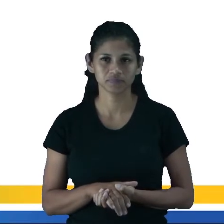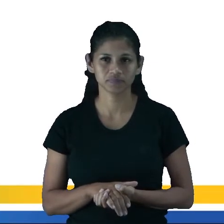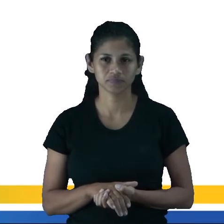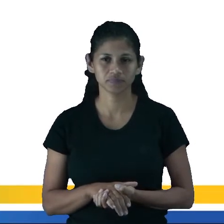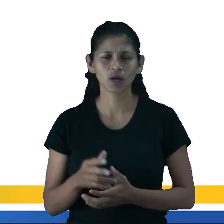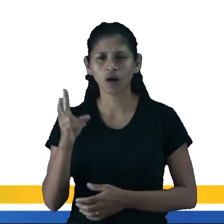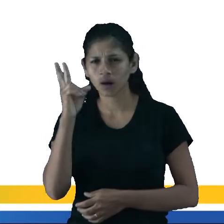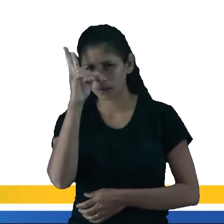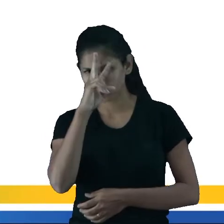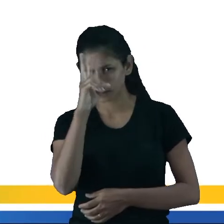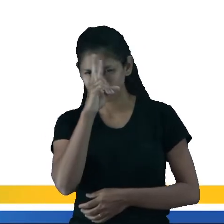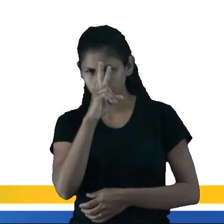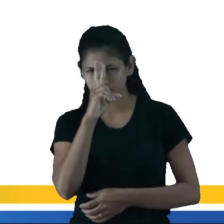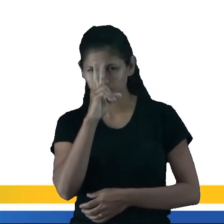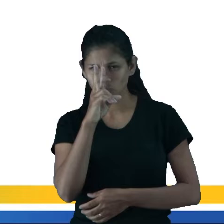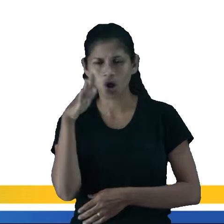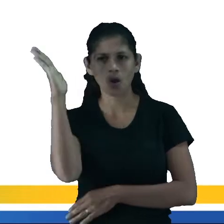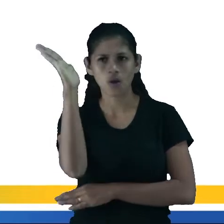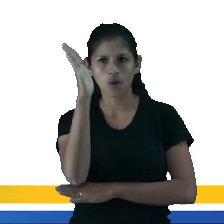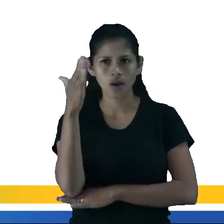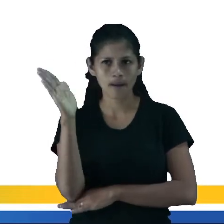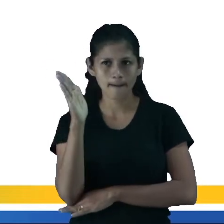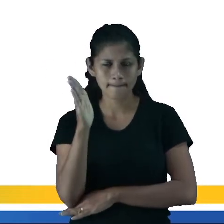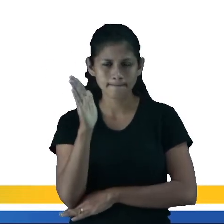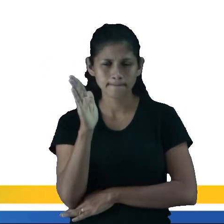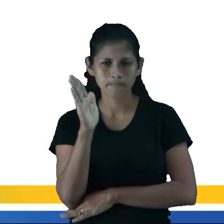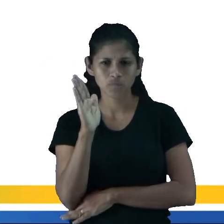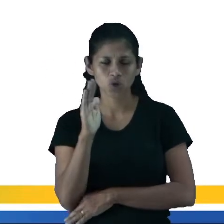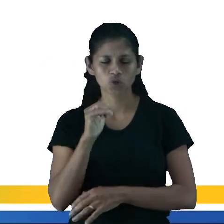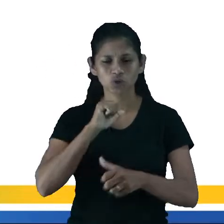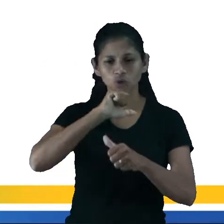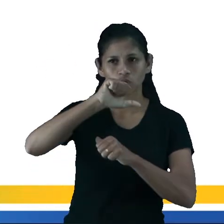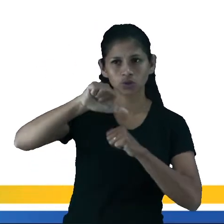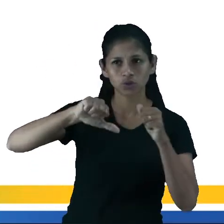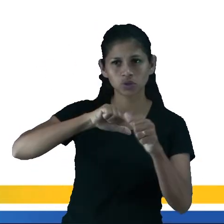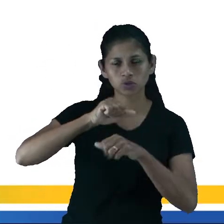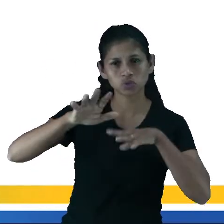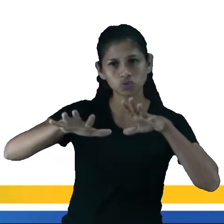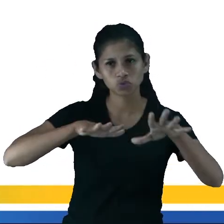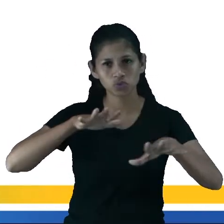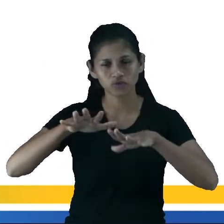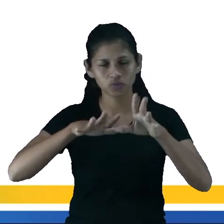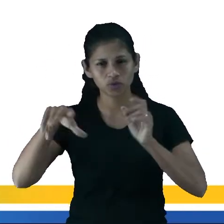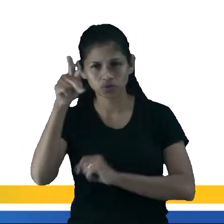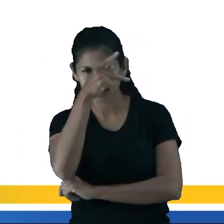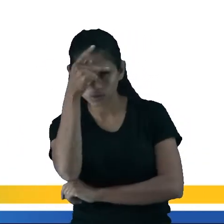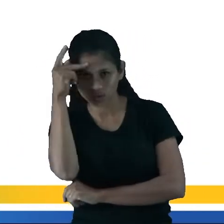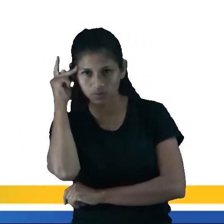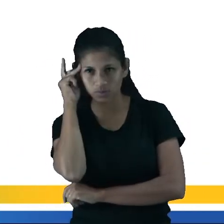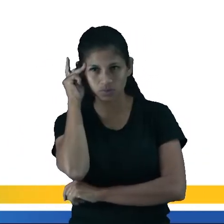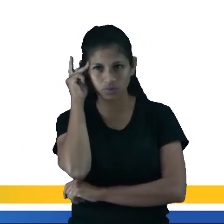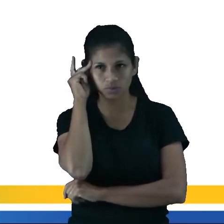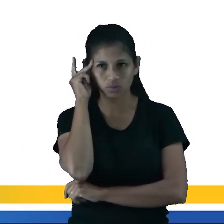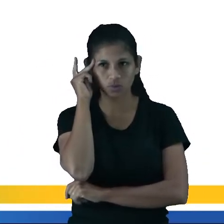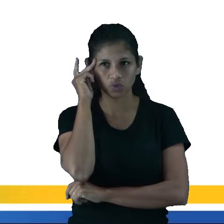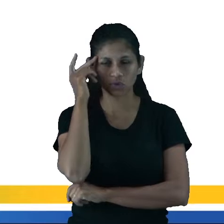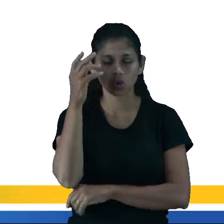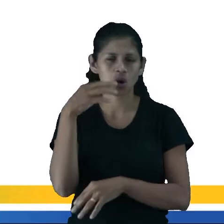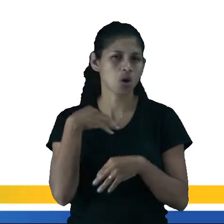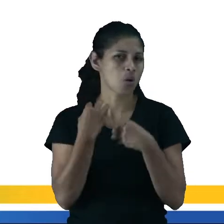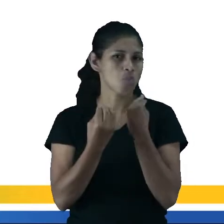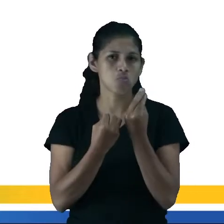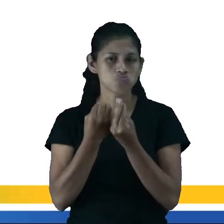A história. No Brasil, a grande transformação na mobilidade das pessoas, o modo aí como elas